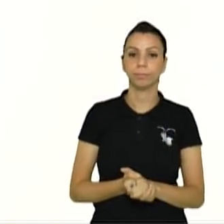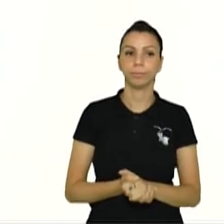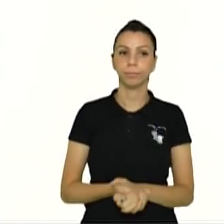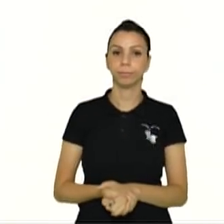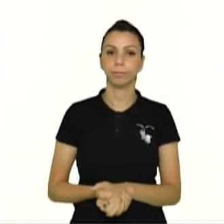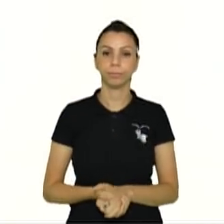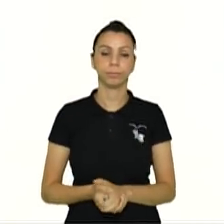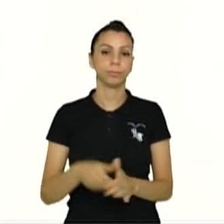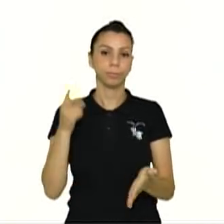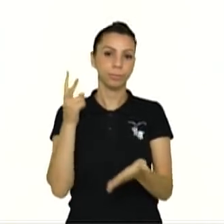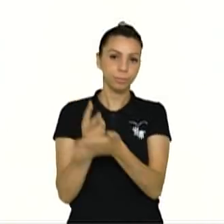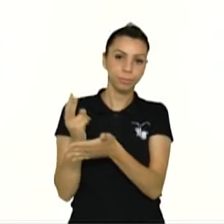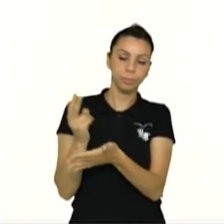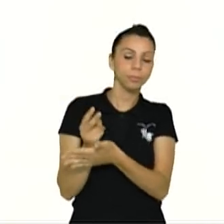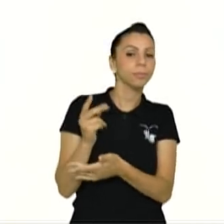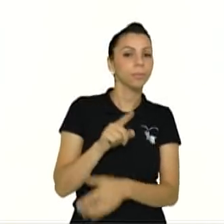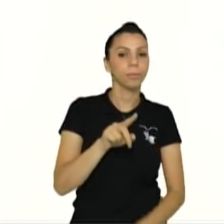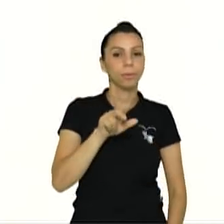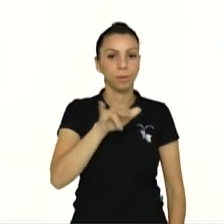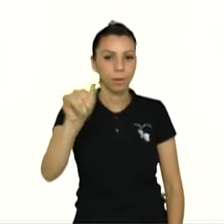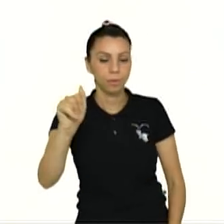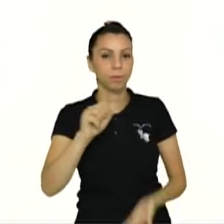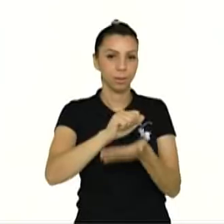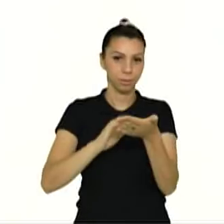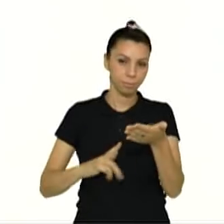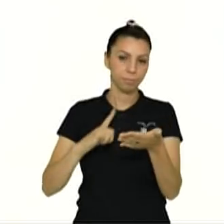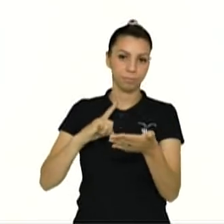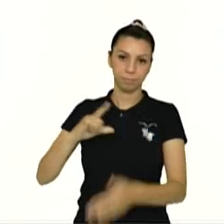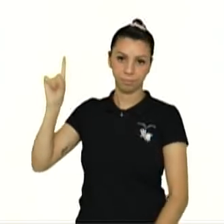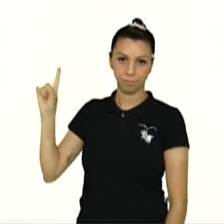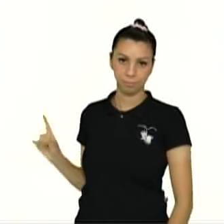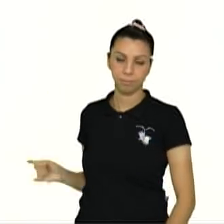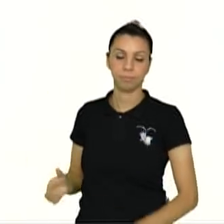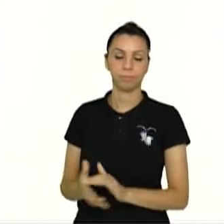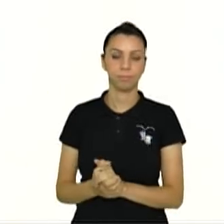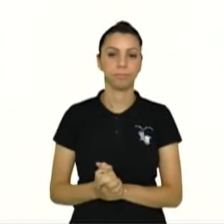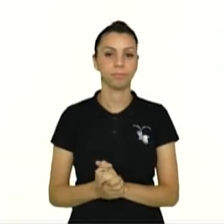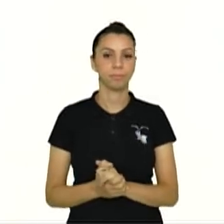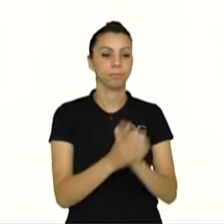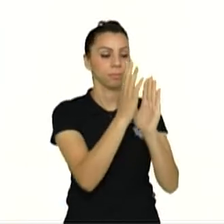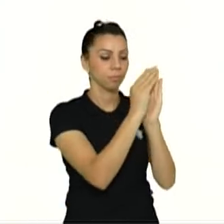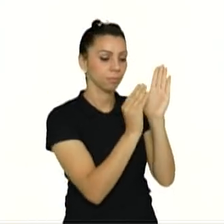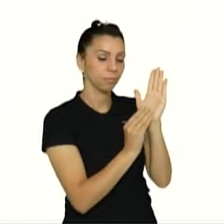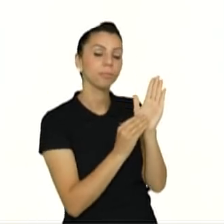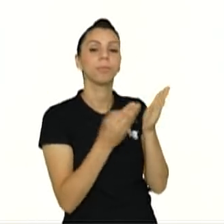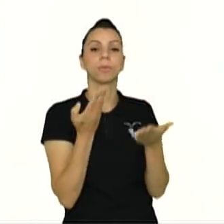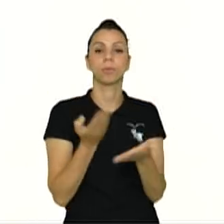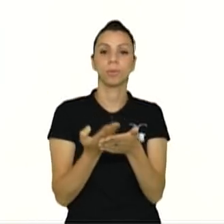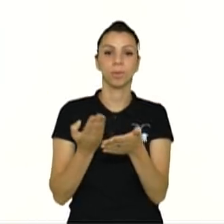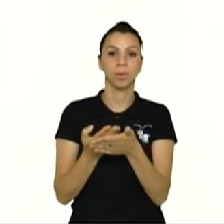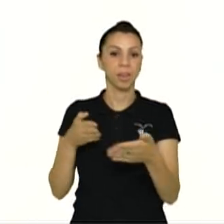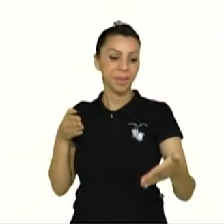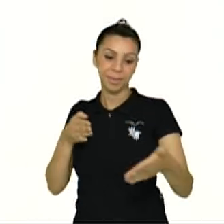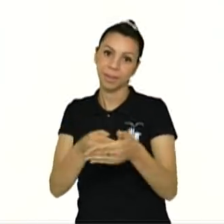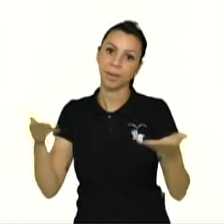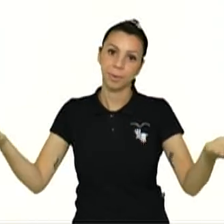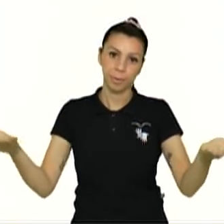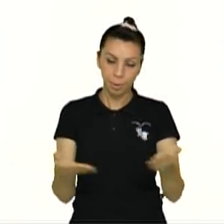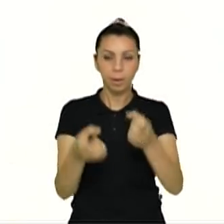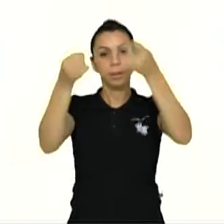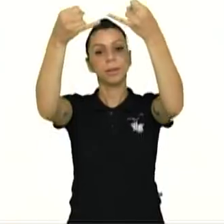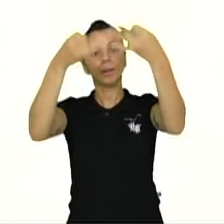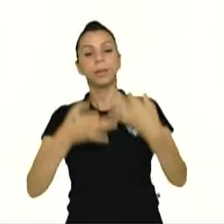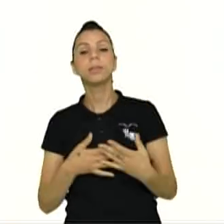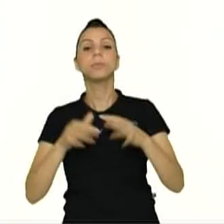Continuando, vamos para a nossa atividade. Vamos lá? Com base nos conteúdos estudados até agora, explique